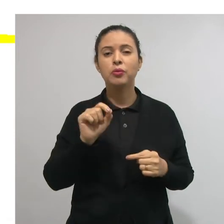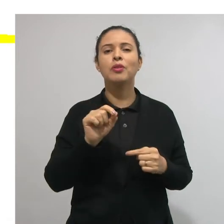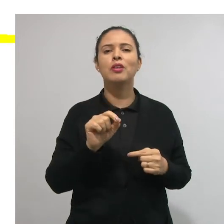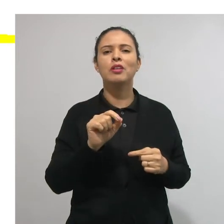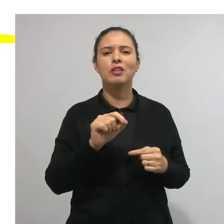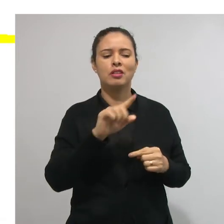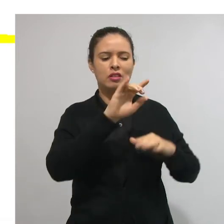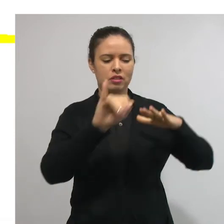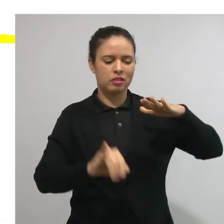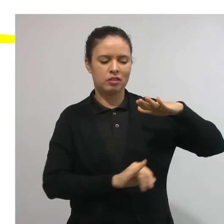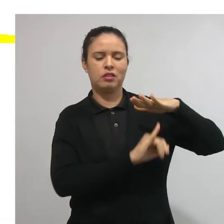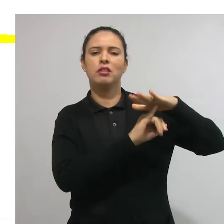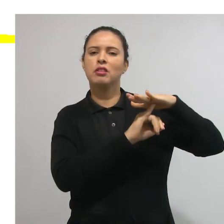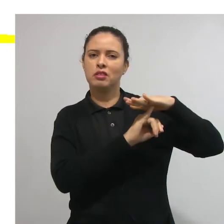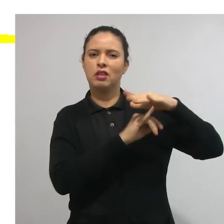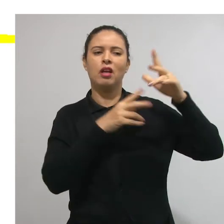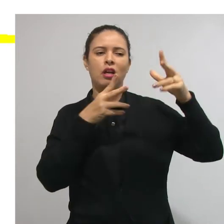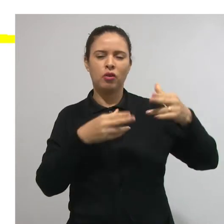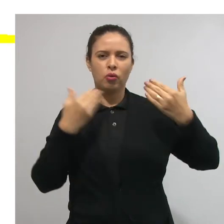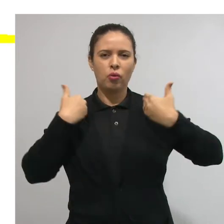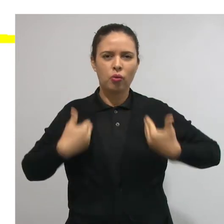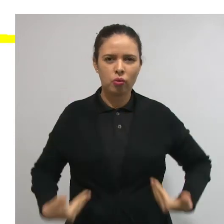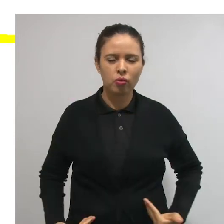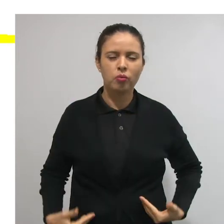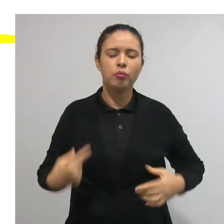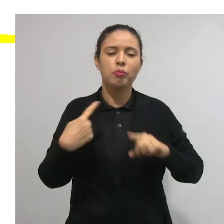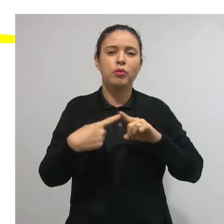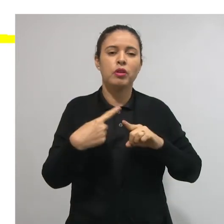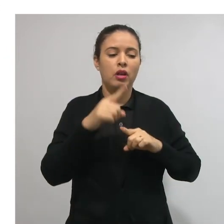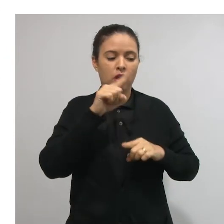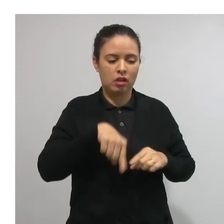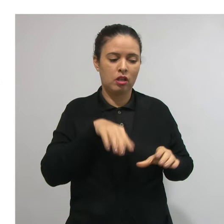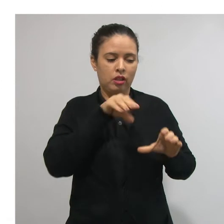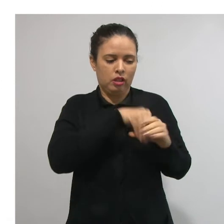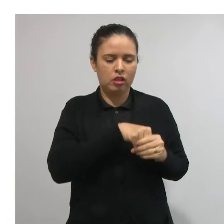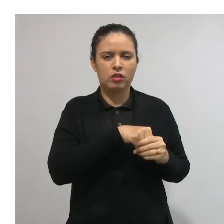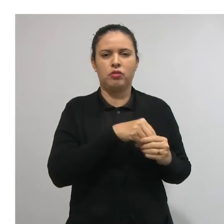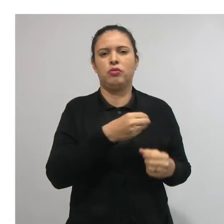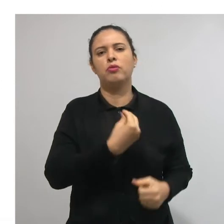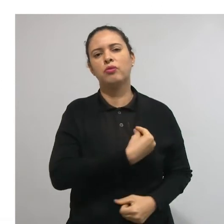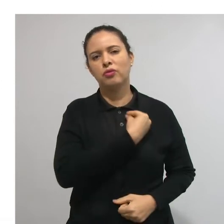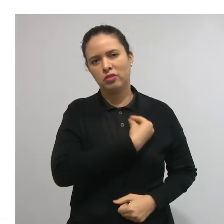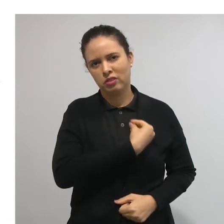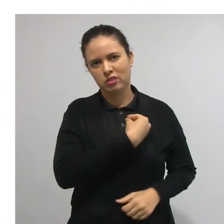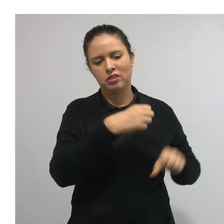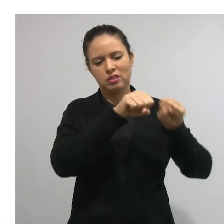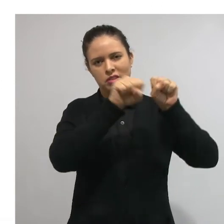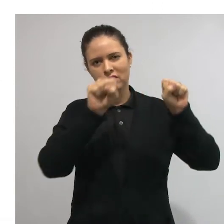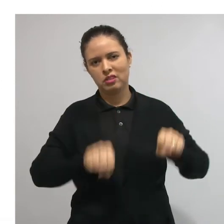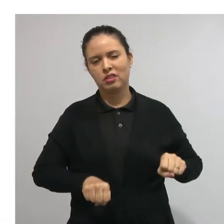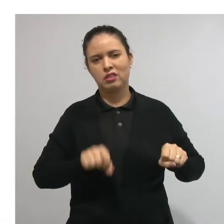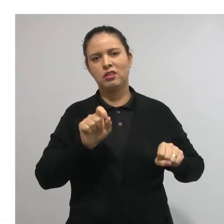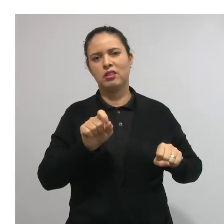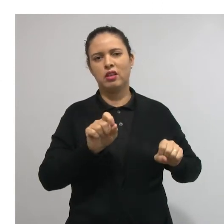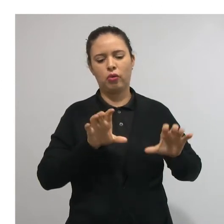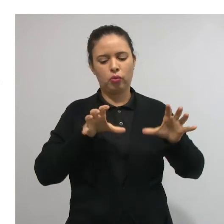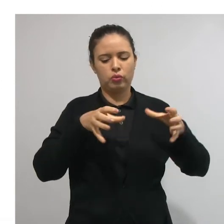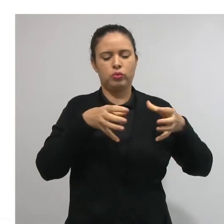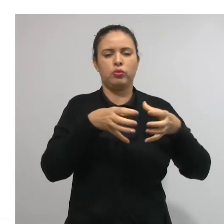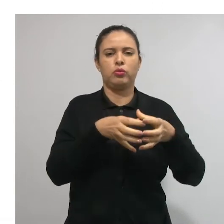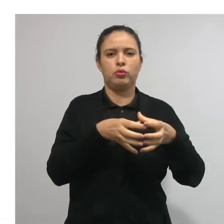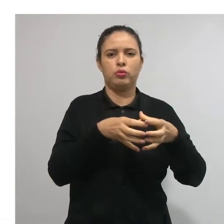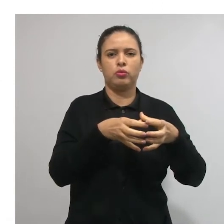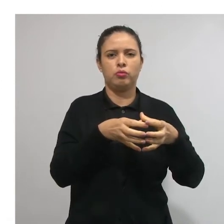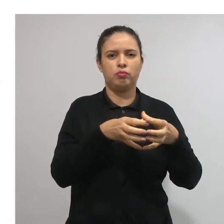como se fosse o corpo de qualquer ser vivo. Afinal, ela é um ser vivo, tá? Esse sistema ele pode ser definido como um conjunto